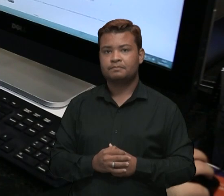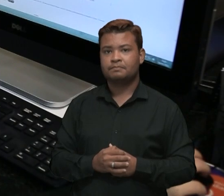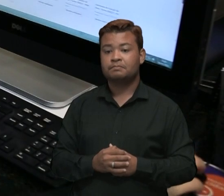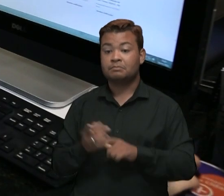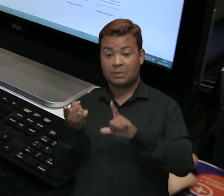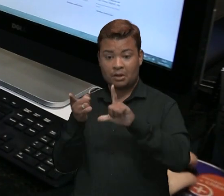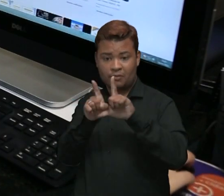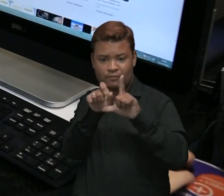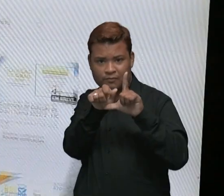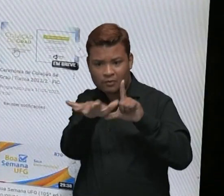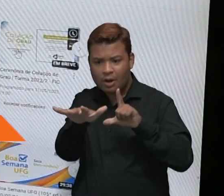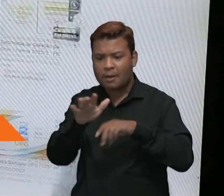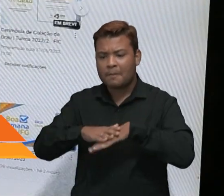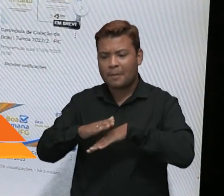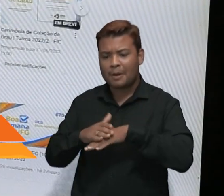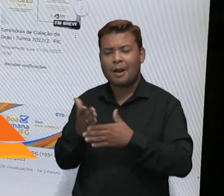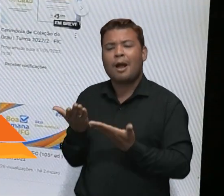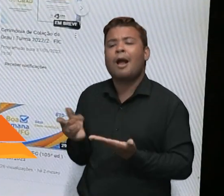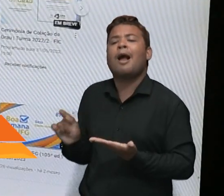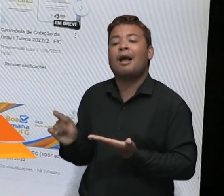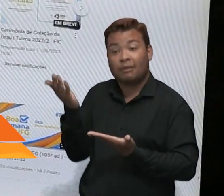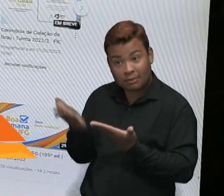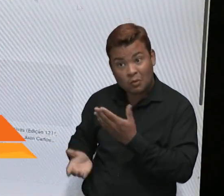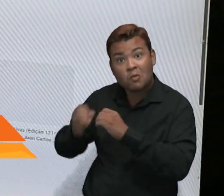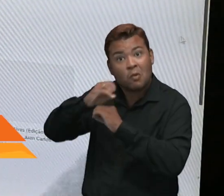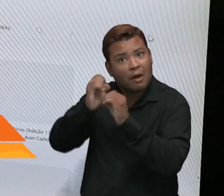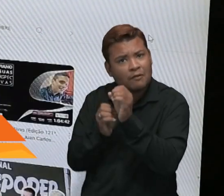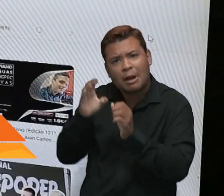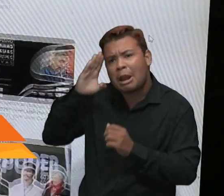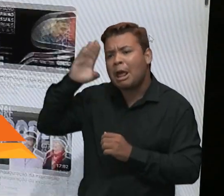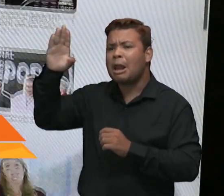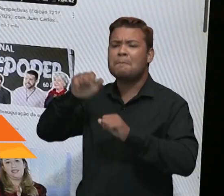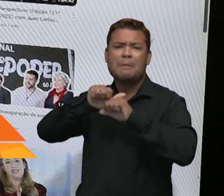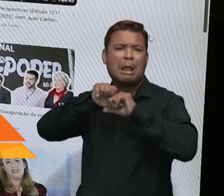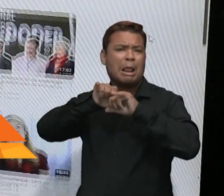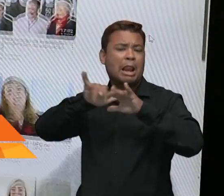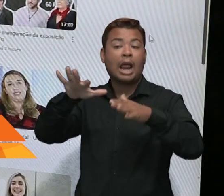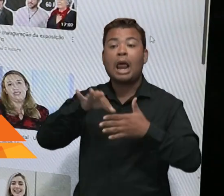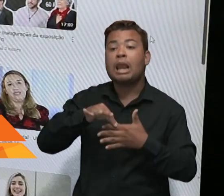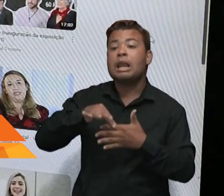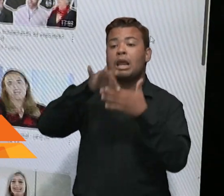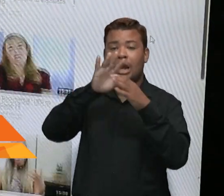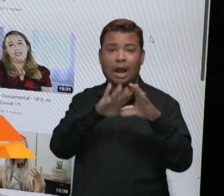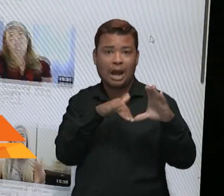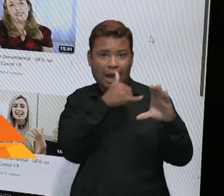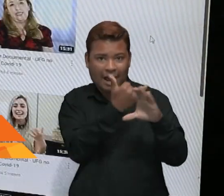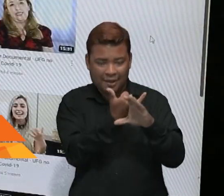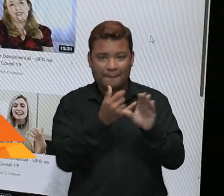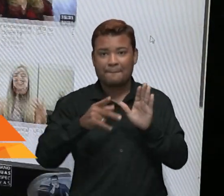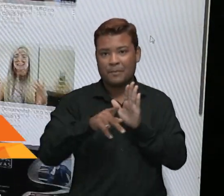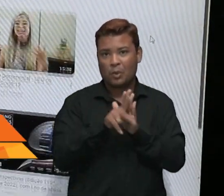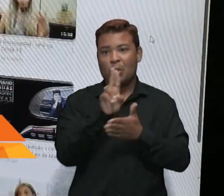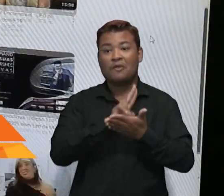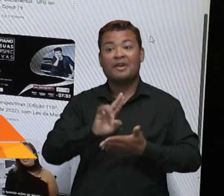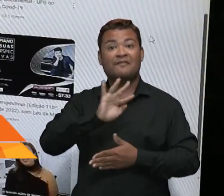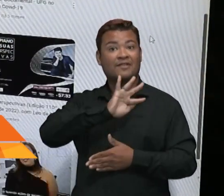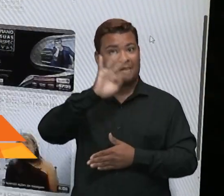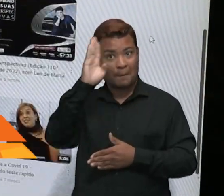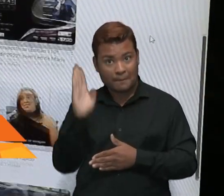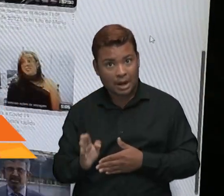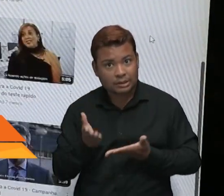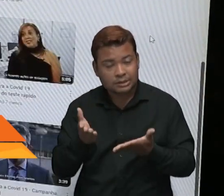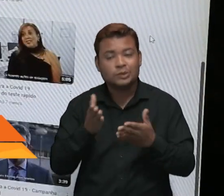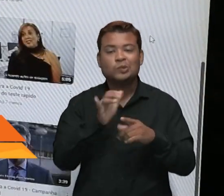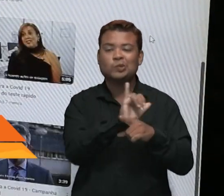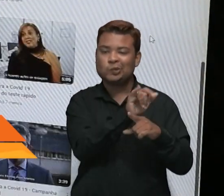Influenciadora é ela. A UFG é líder entre os canais de universidades federais do país no YouTube.